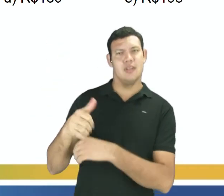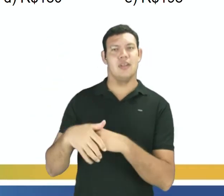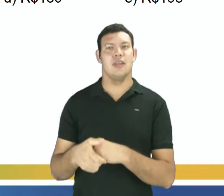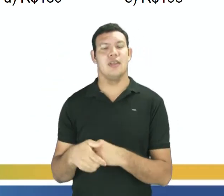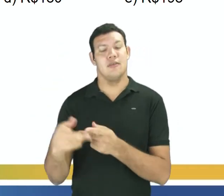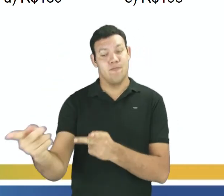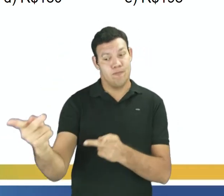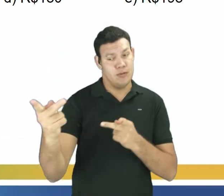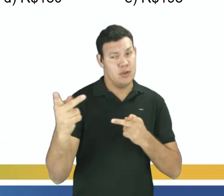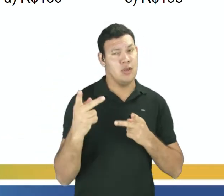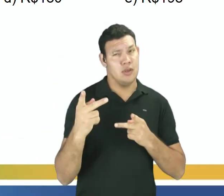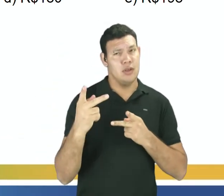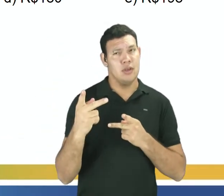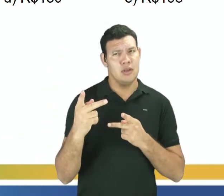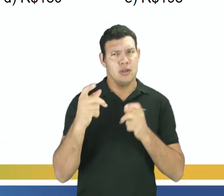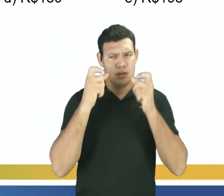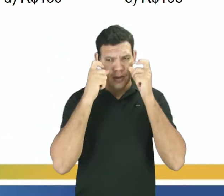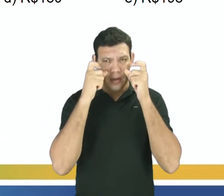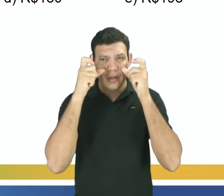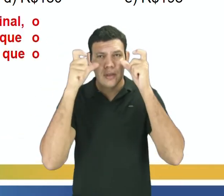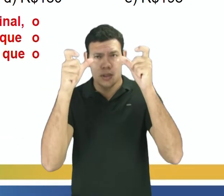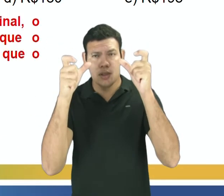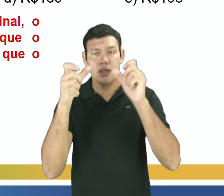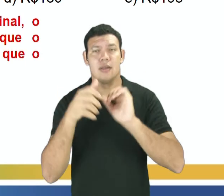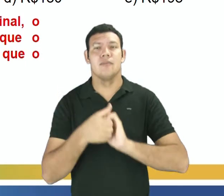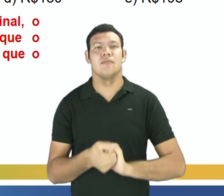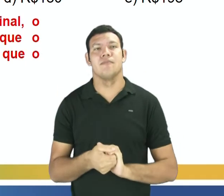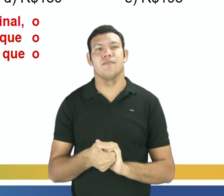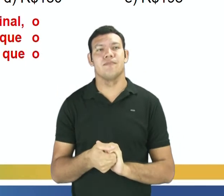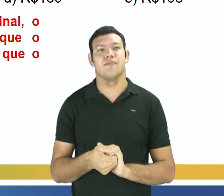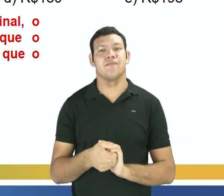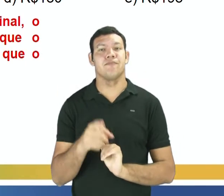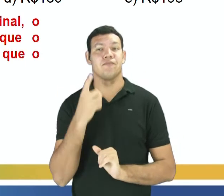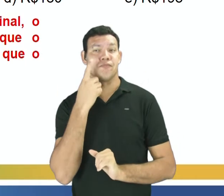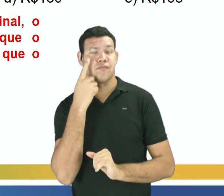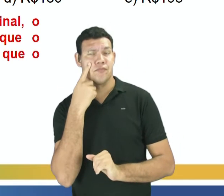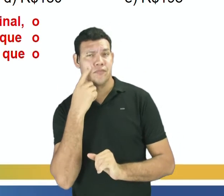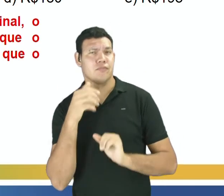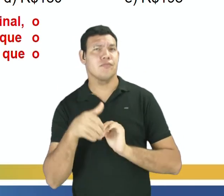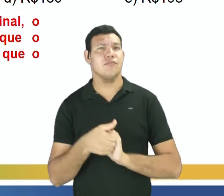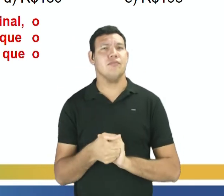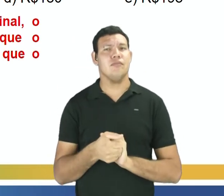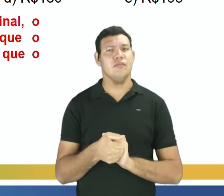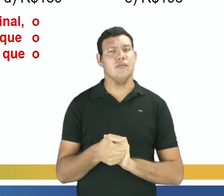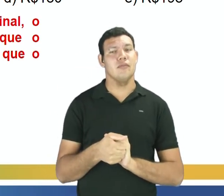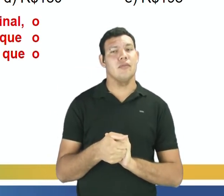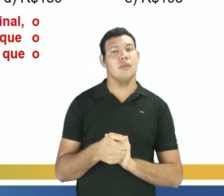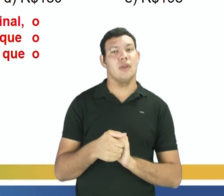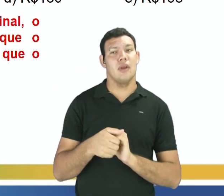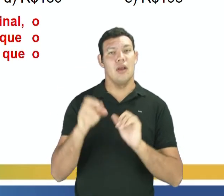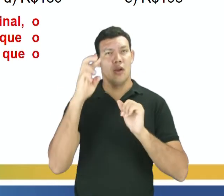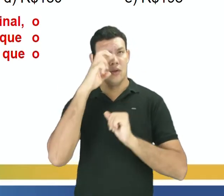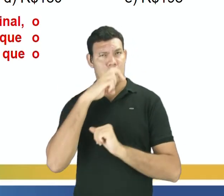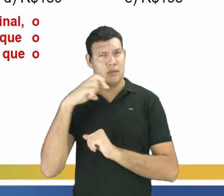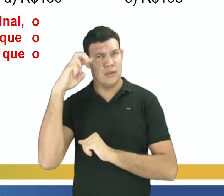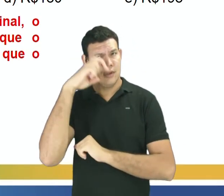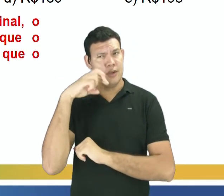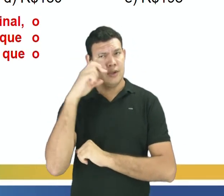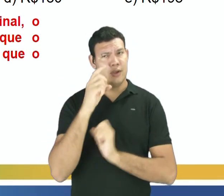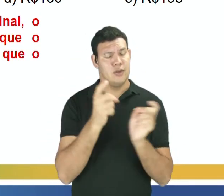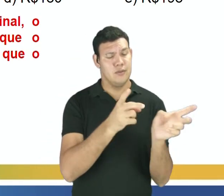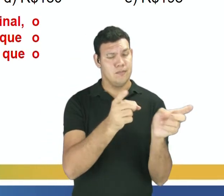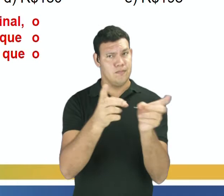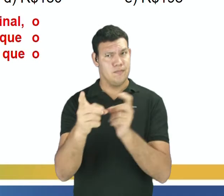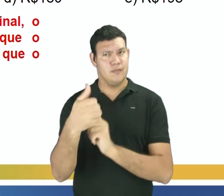convido a observar justamente isso, o que excedeu. Diante dessa perspectiva, podemos observar que vendendo 1.200, isto